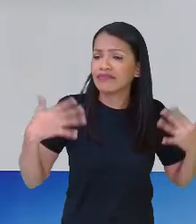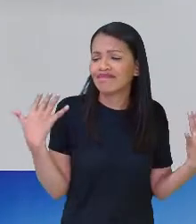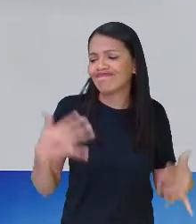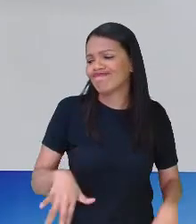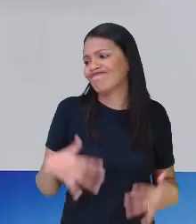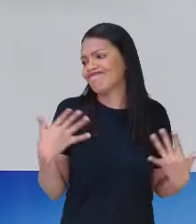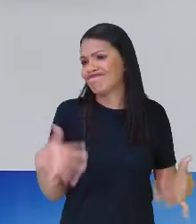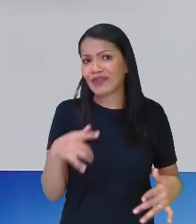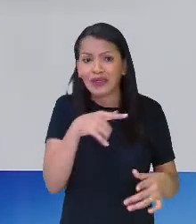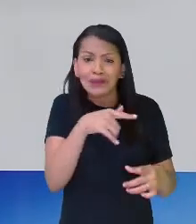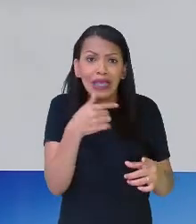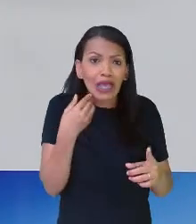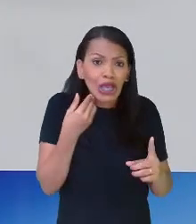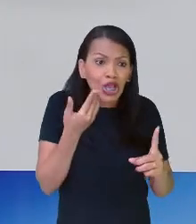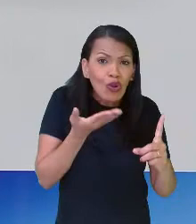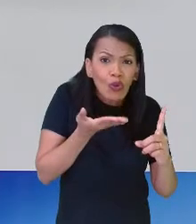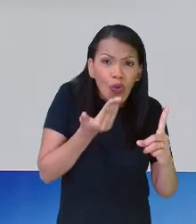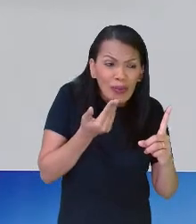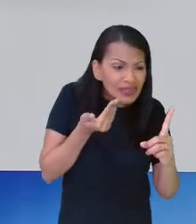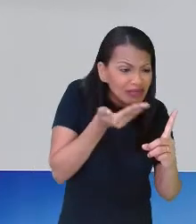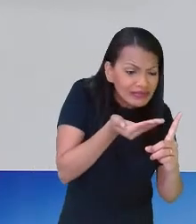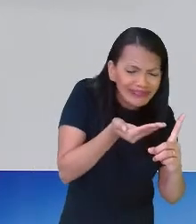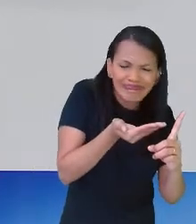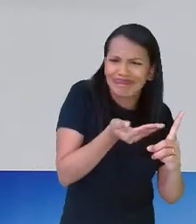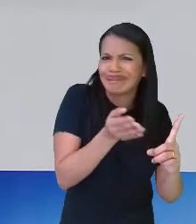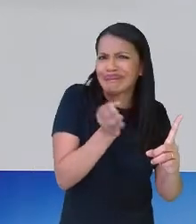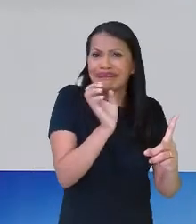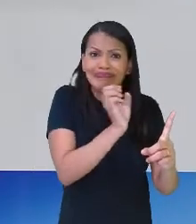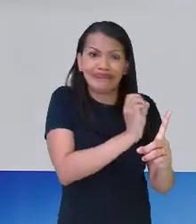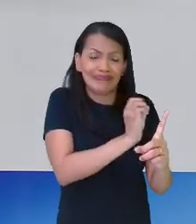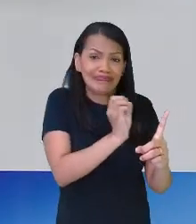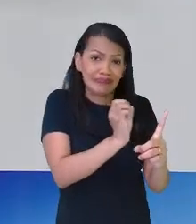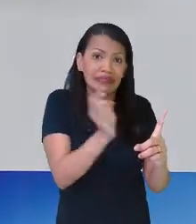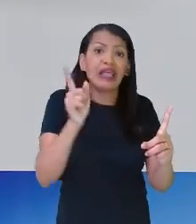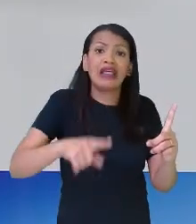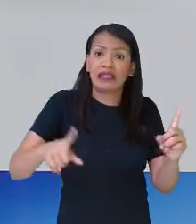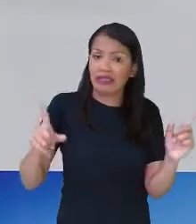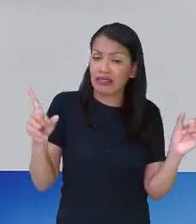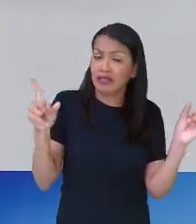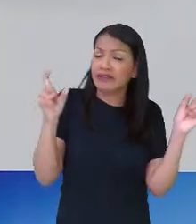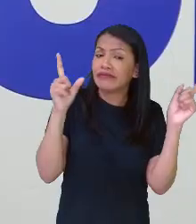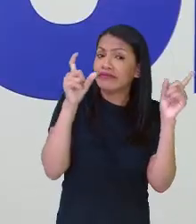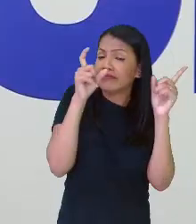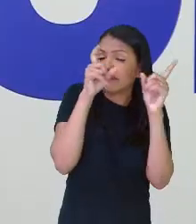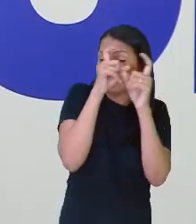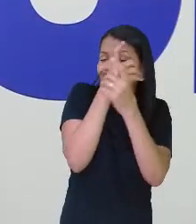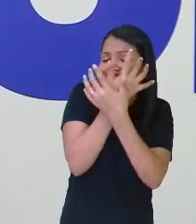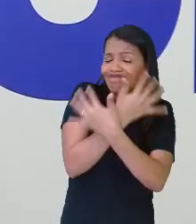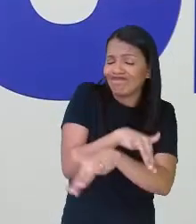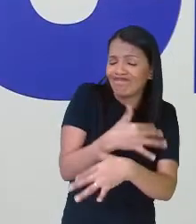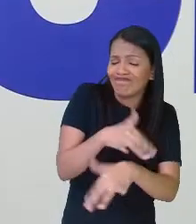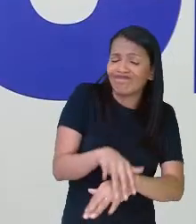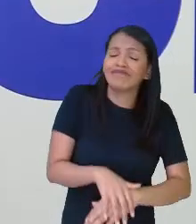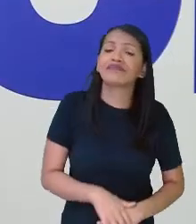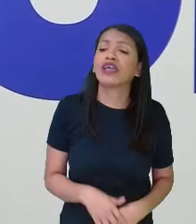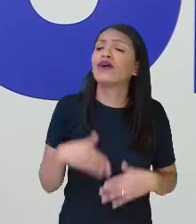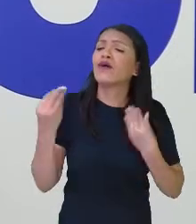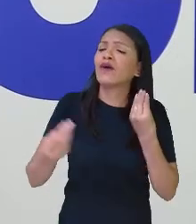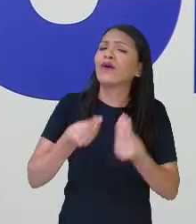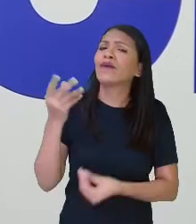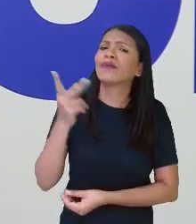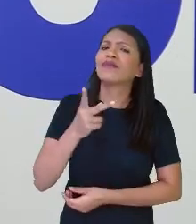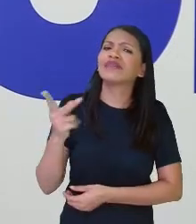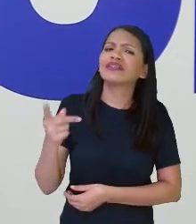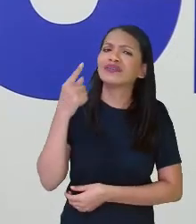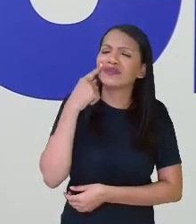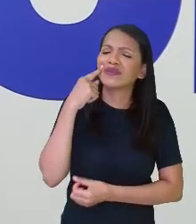situação. E aí, professora Mauricéia, alguém está com alguma dúvida até agora? Como é que estão aí no chat? Por enquanto não, estão acompanhando a